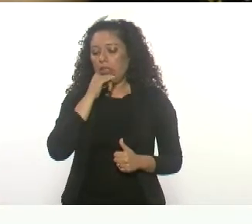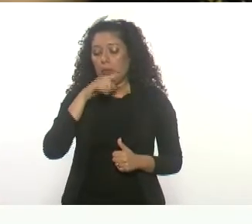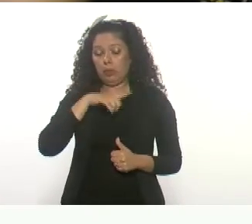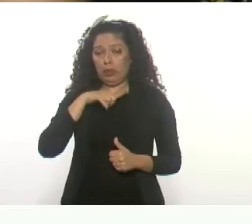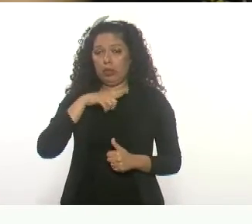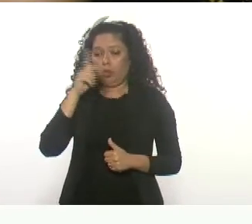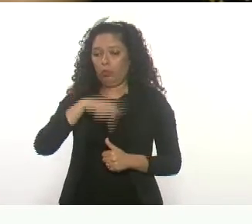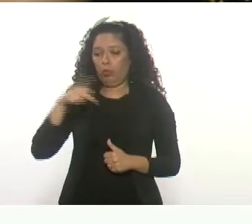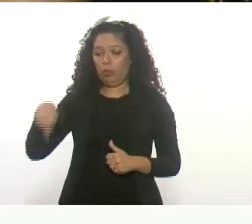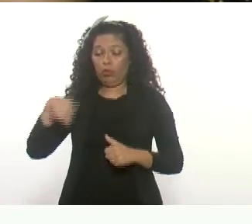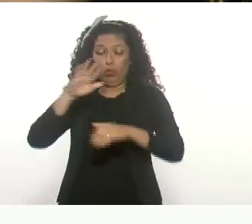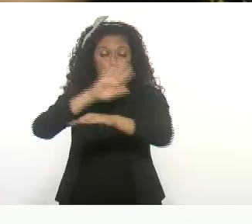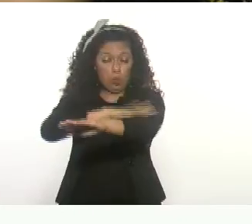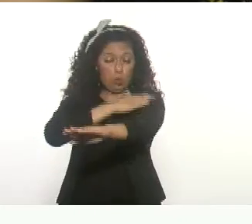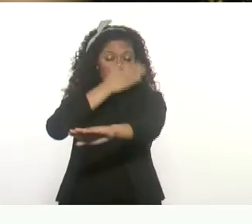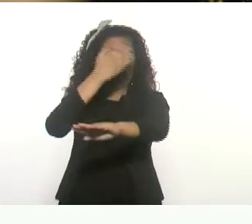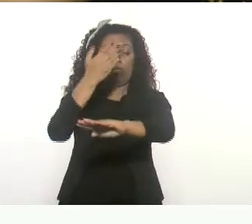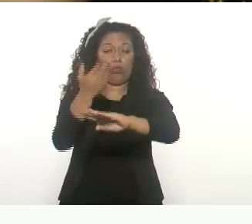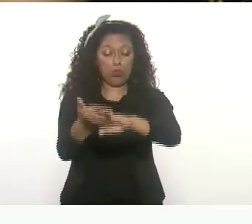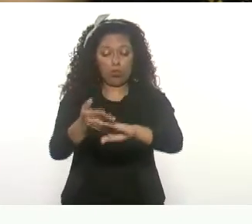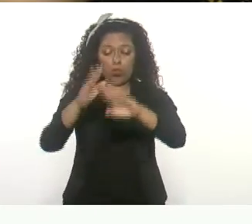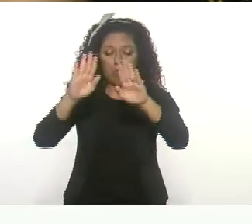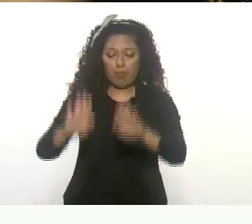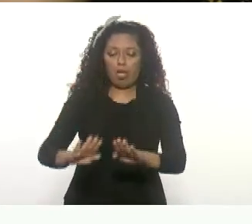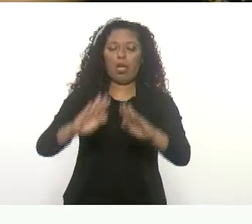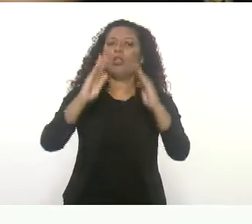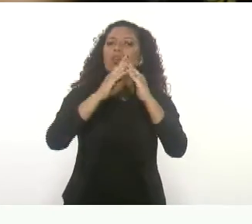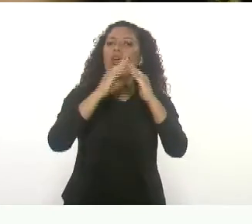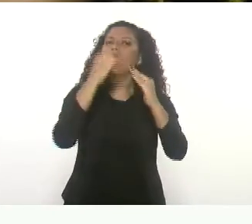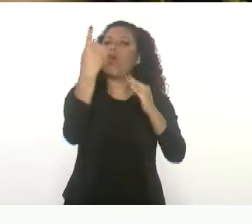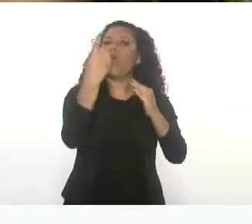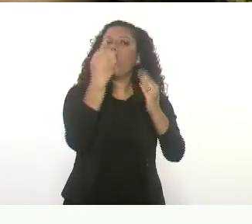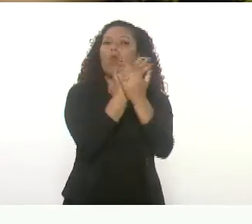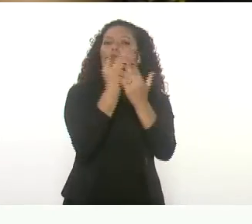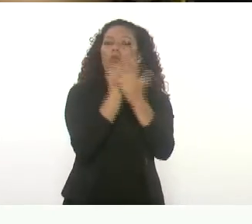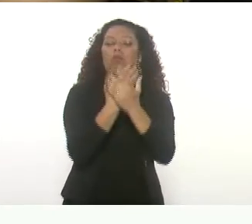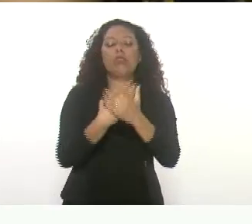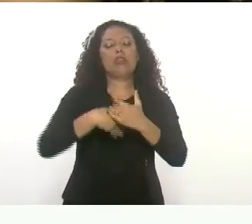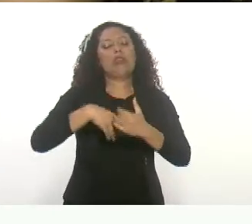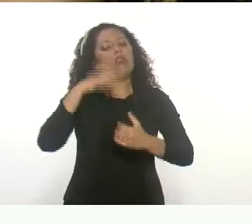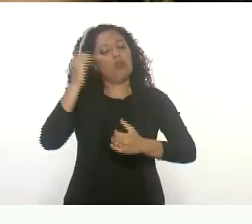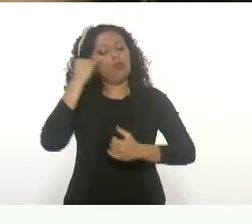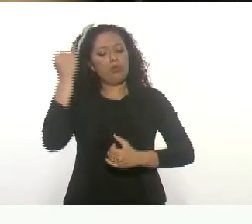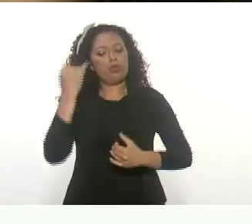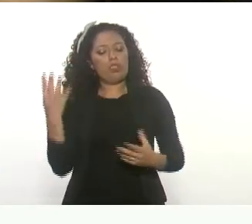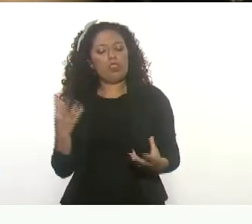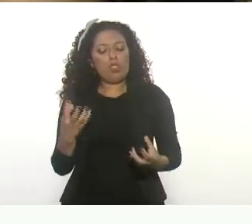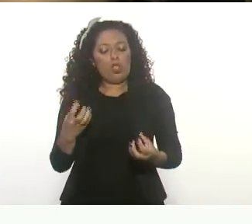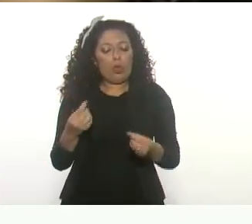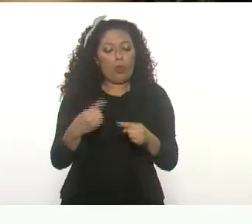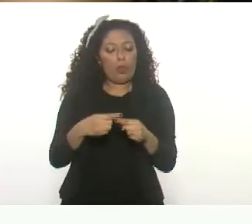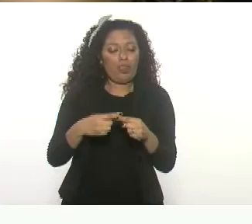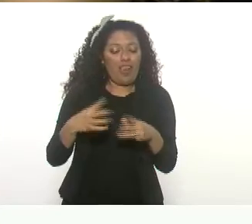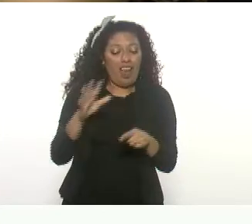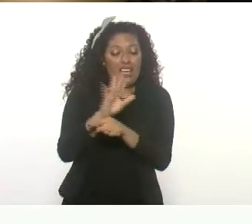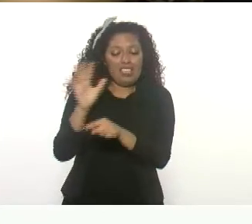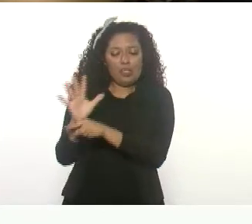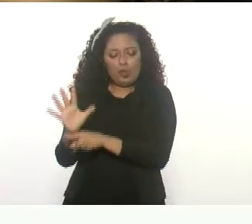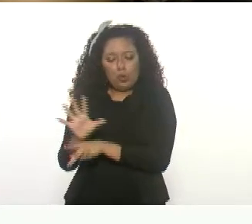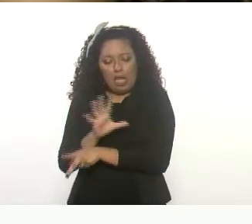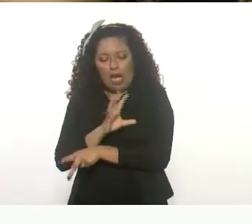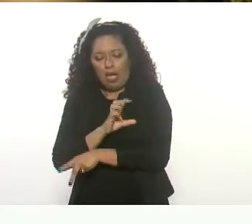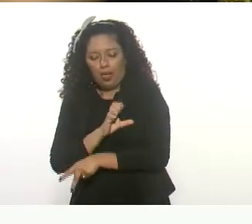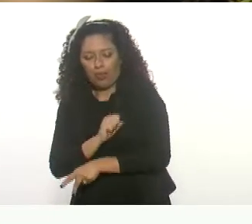carga horária integral naquela escola, você gerar o afeto, o vínculo com aquela unidade escolar,